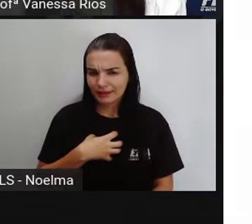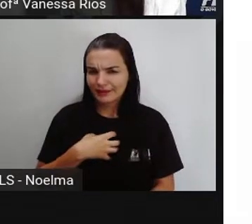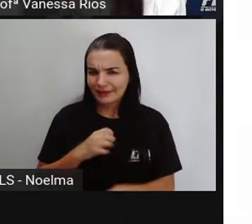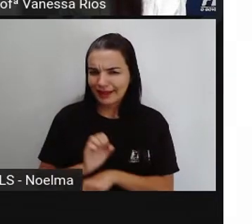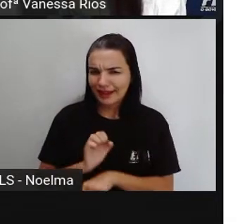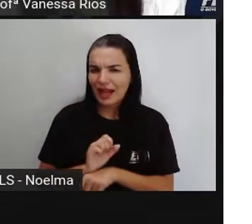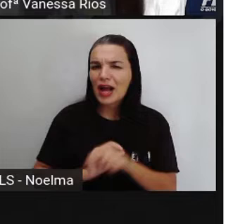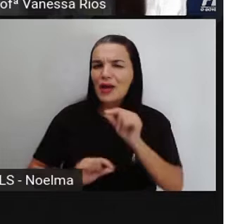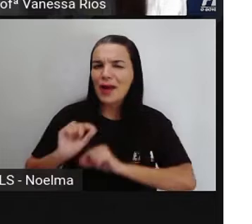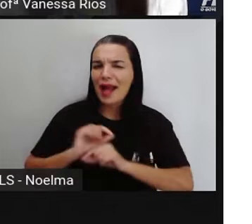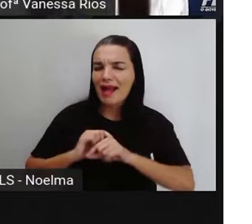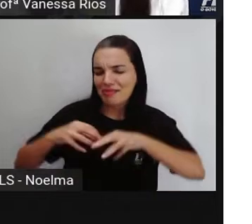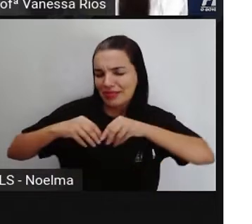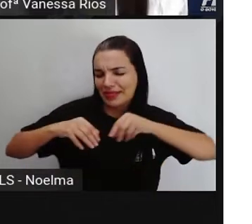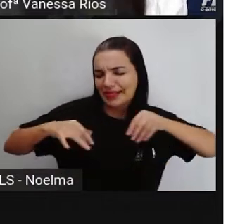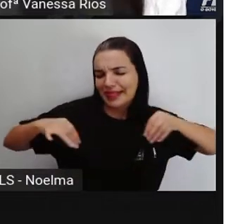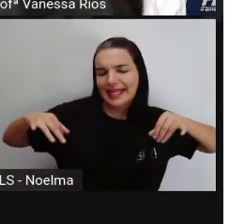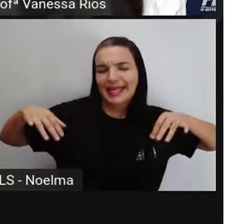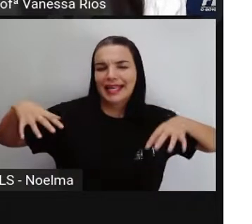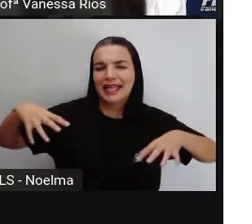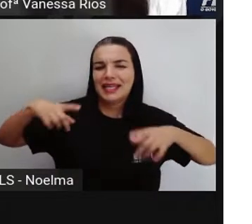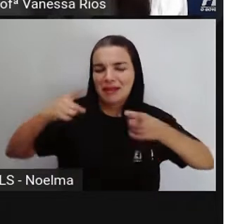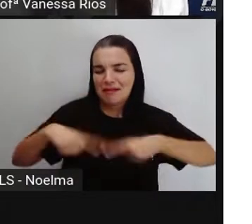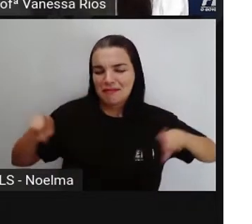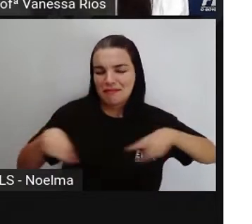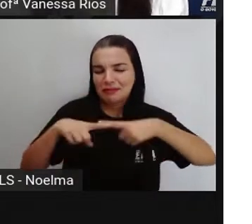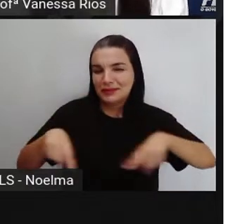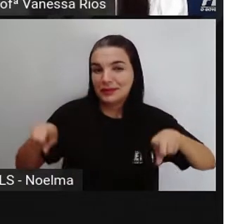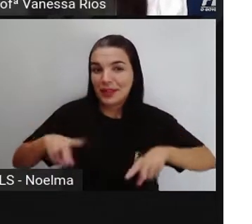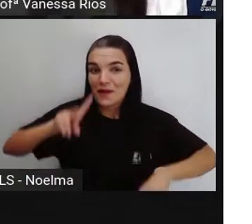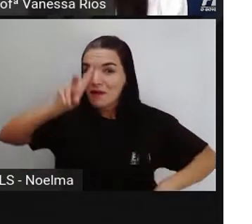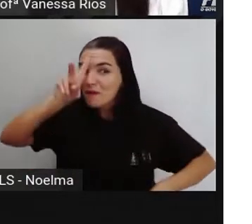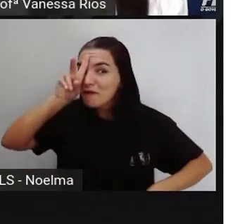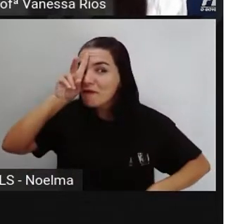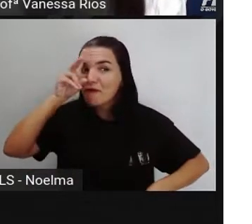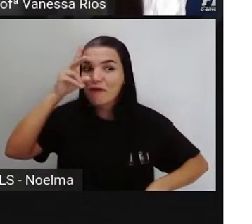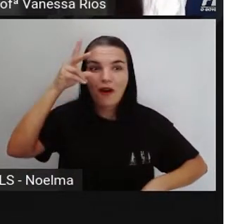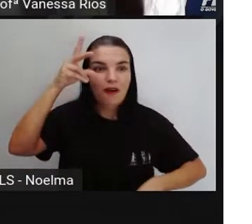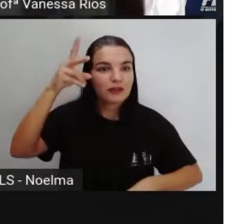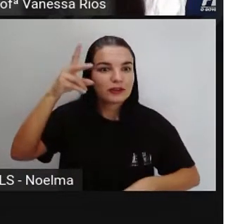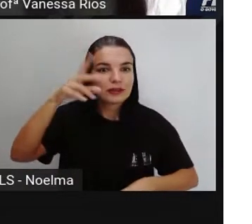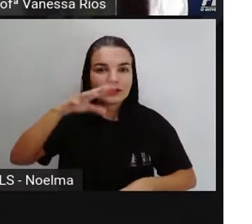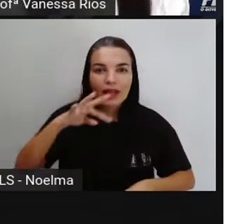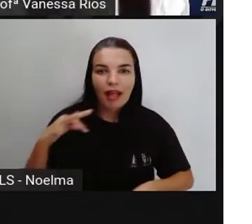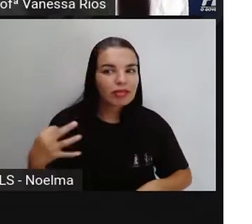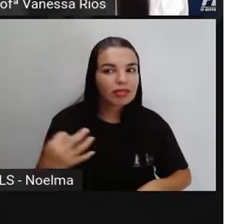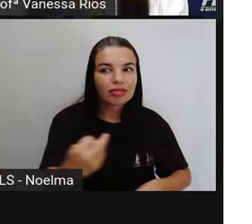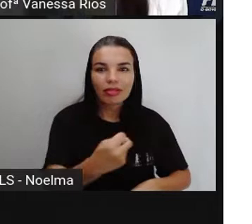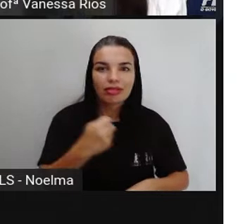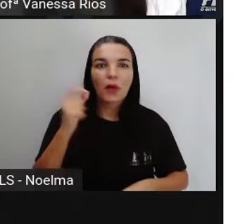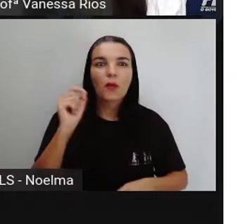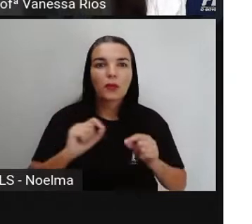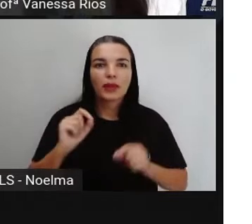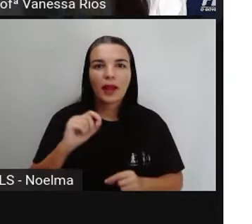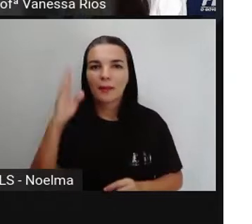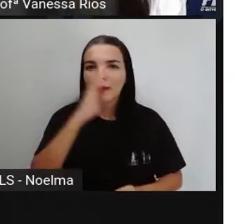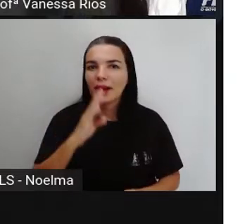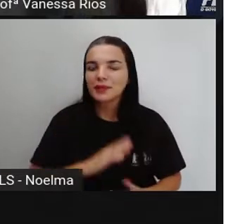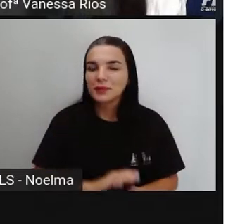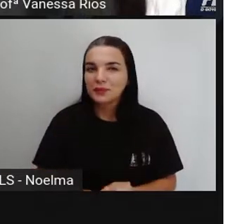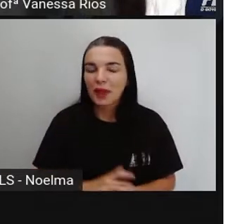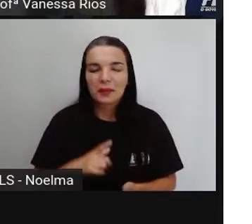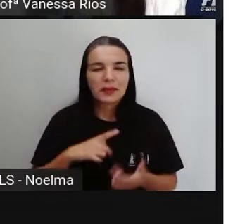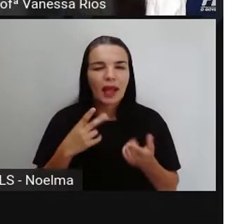um terreno musical muito forte em relação a todo o Brasil. E aí vários